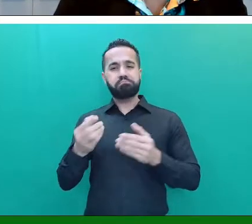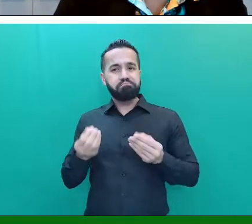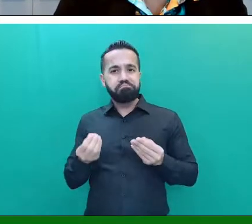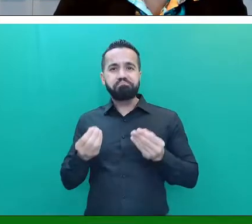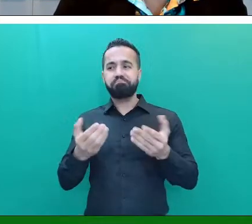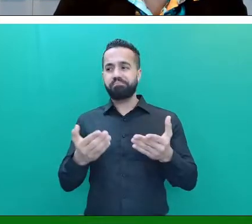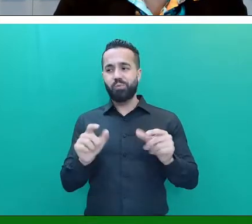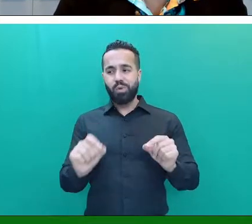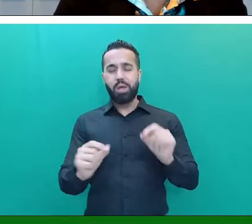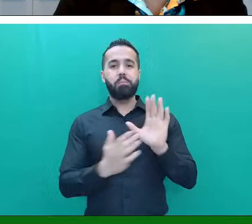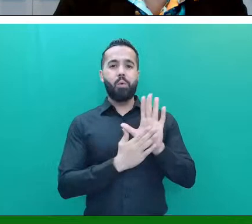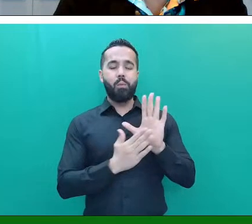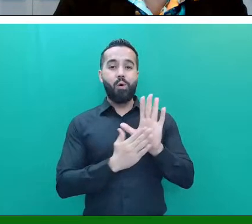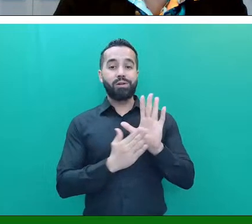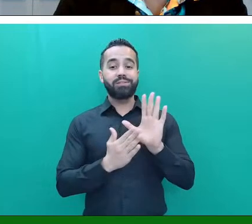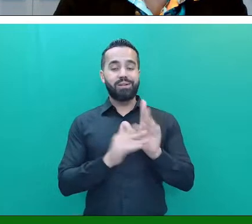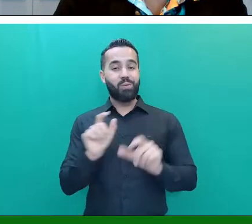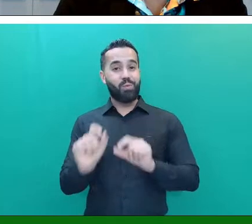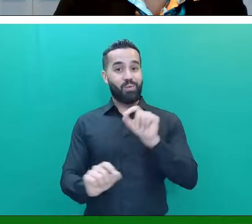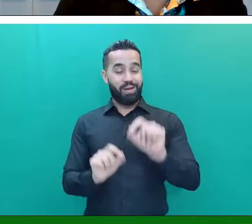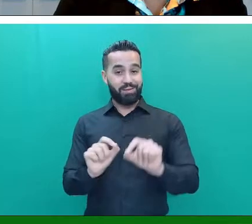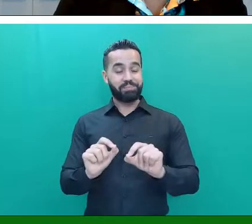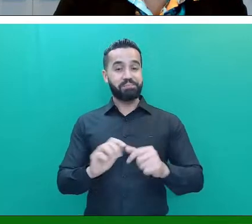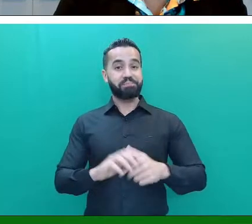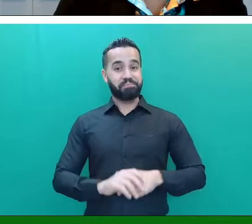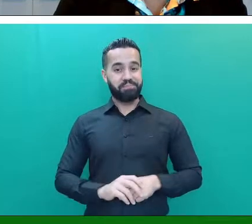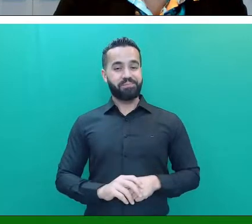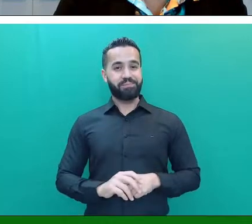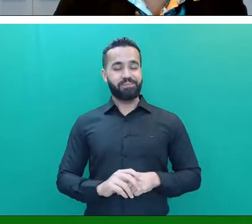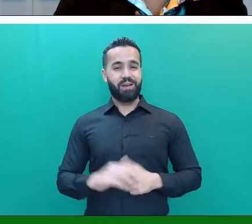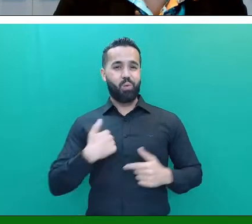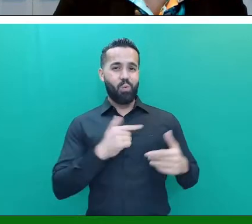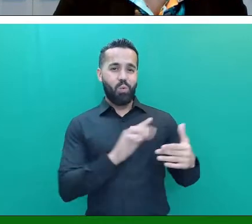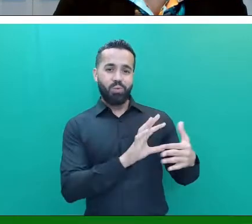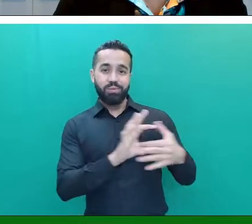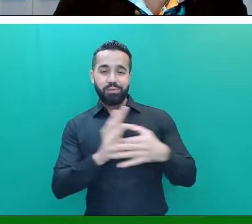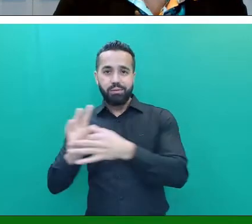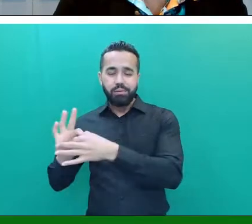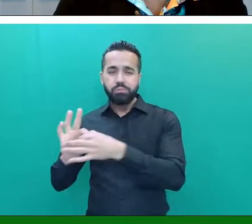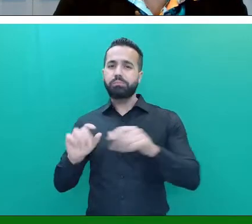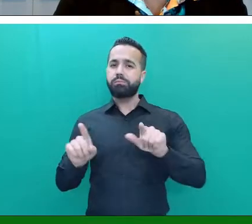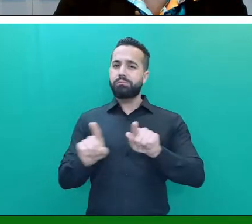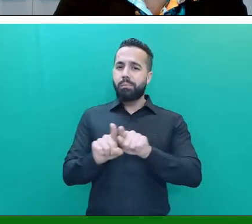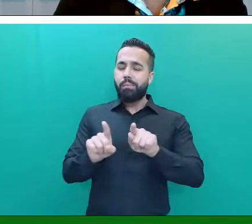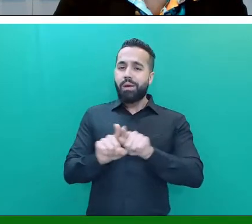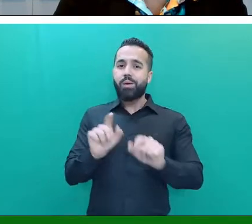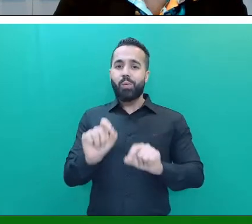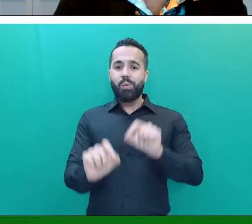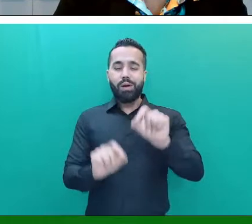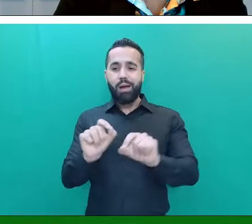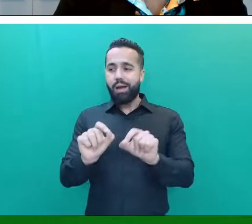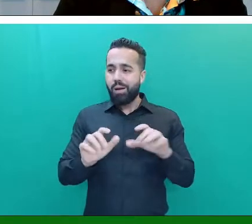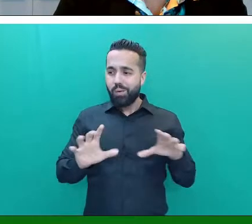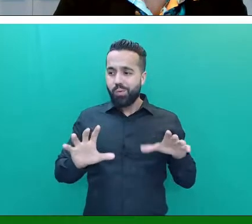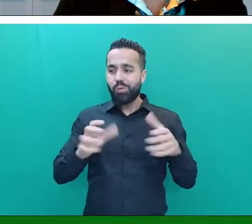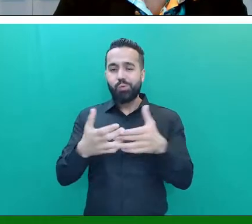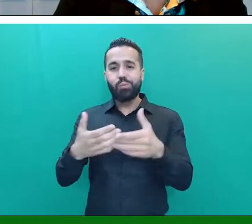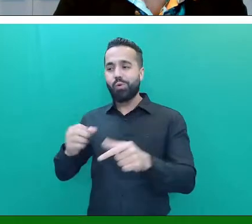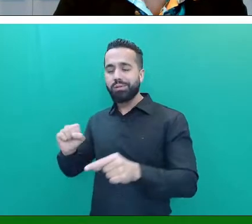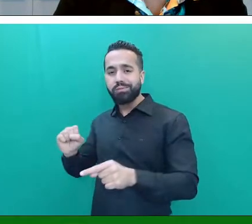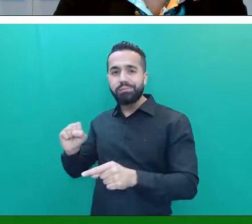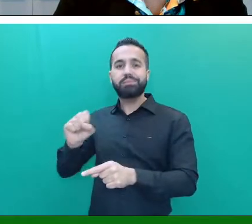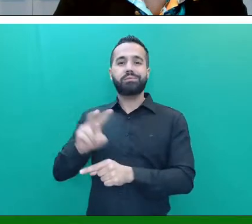é a inserção, é o contexto da inserção de um grande grupo